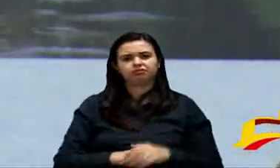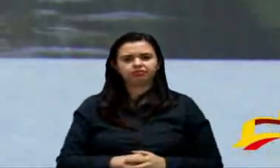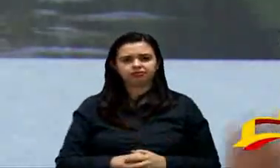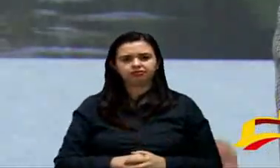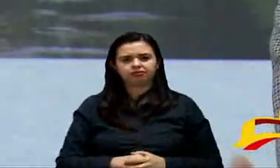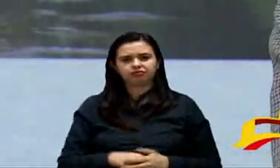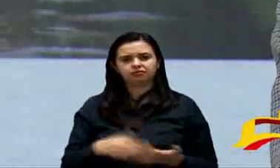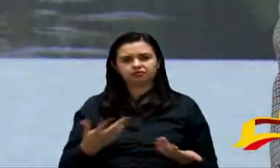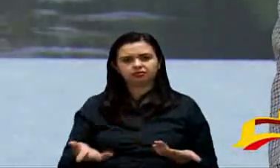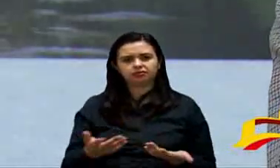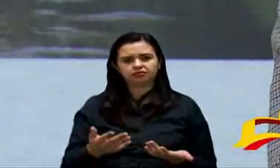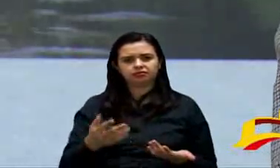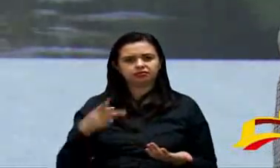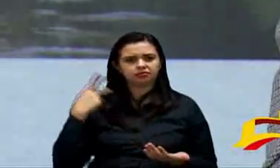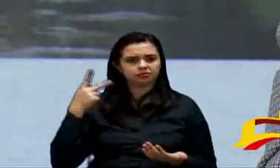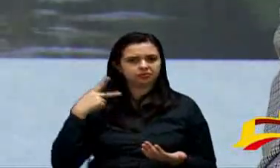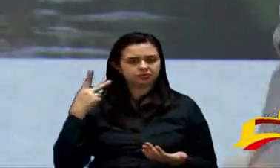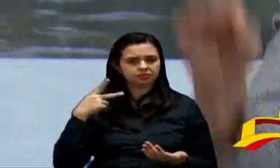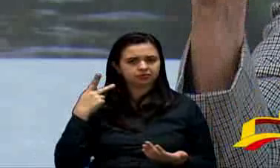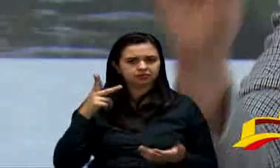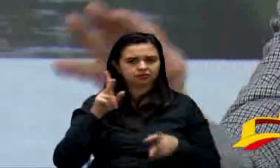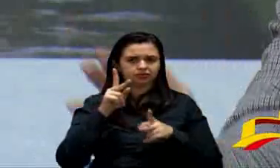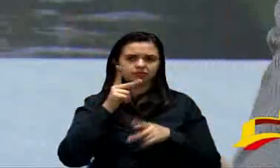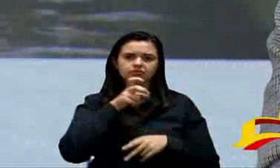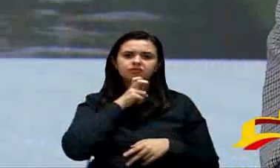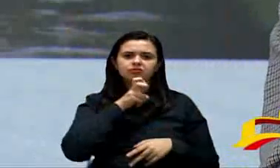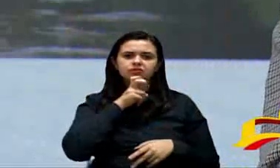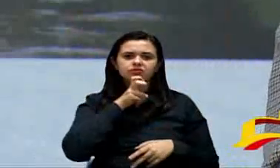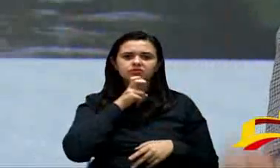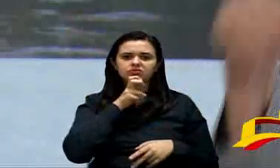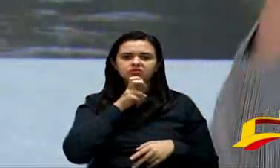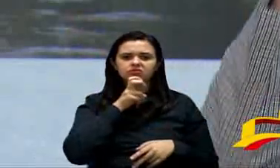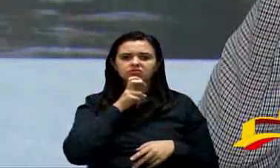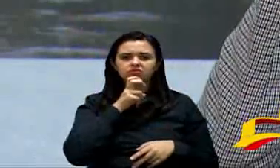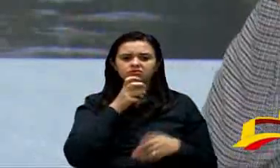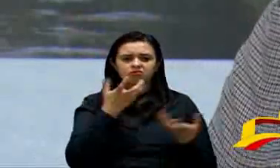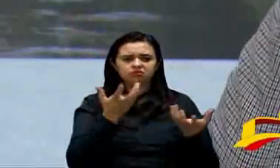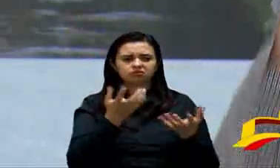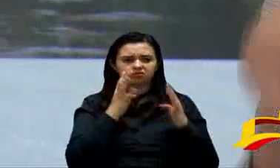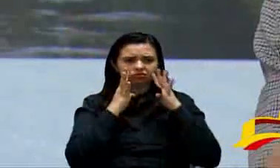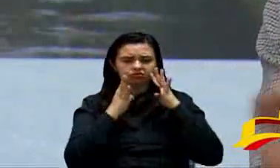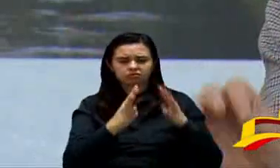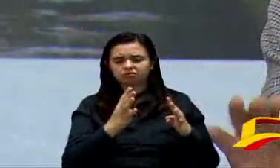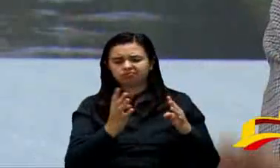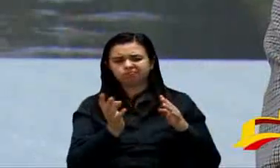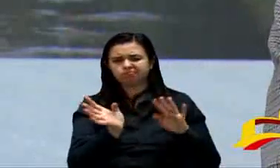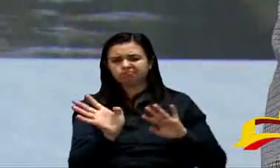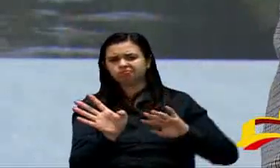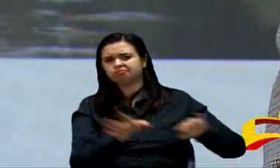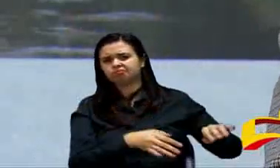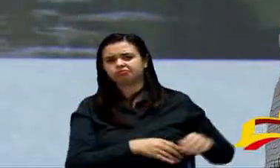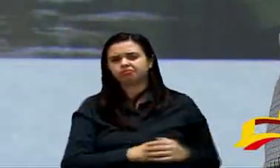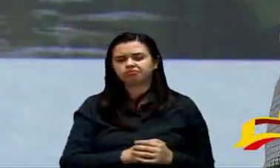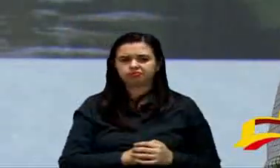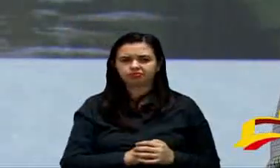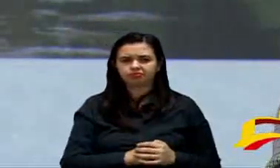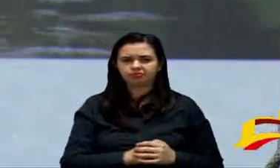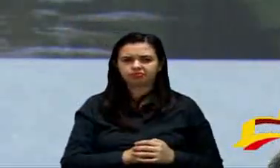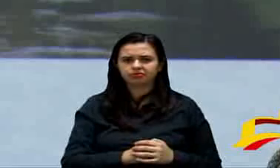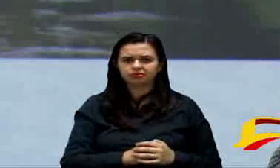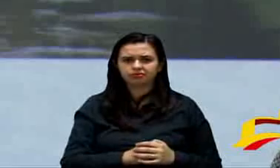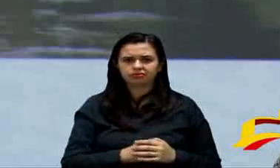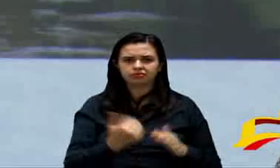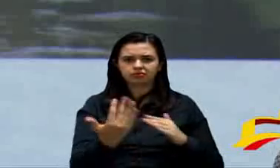temas políticos que a população aqui de Sorocaba e região não estão interessadas e não afetam absolutamente a nossa